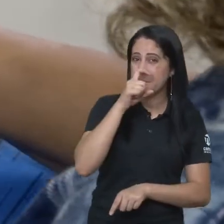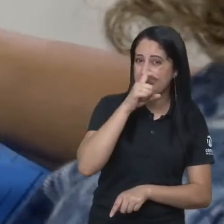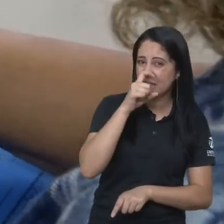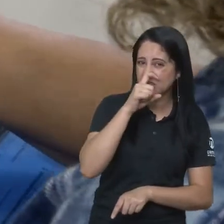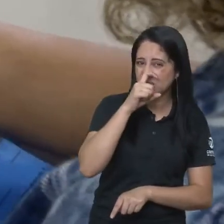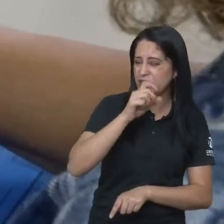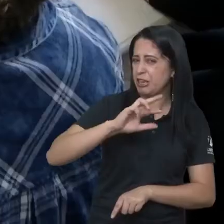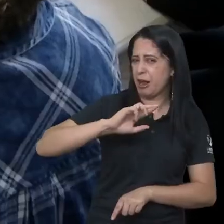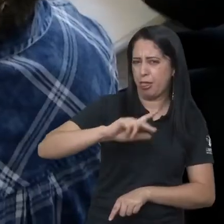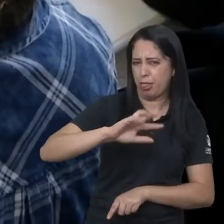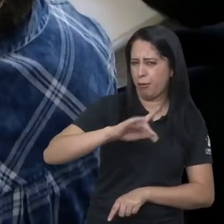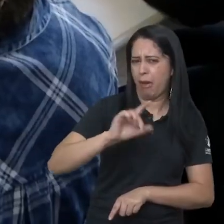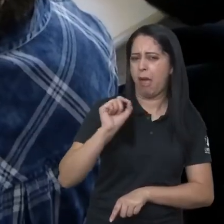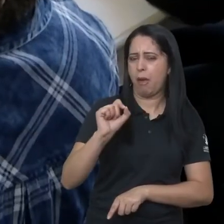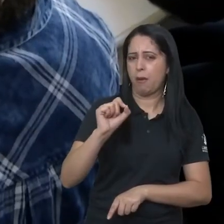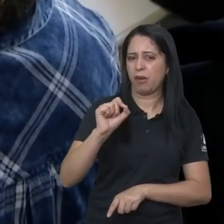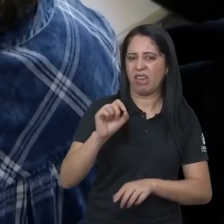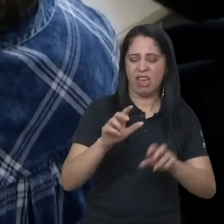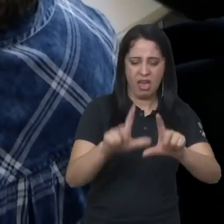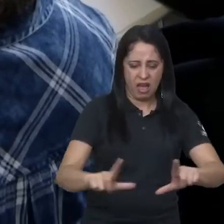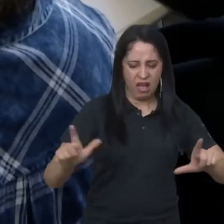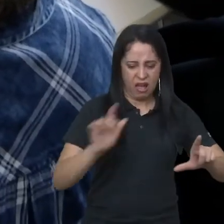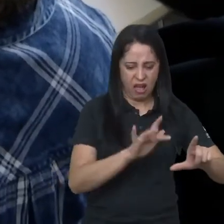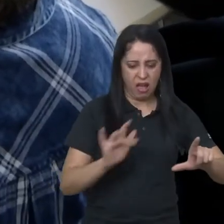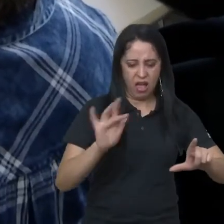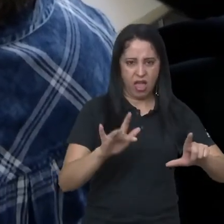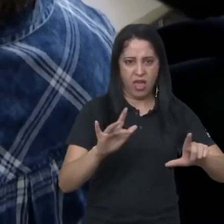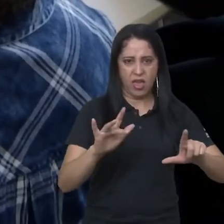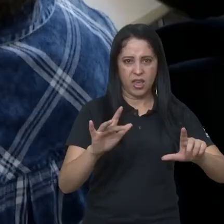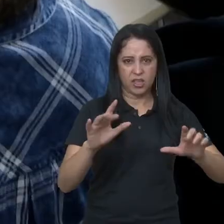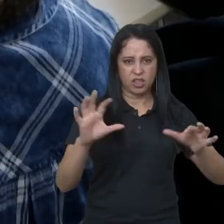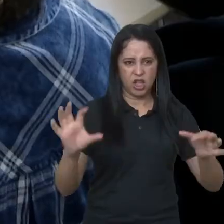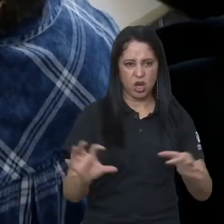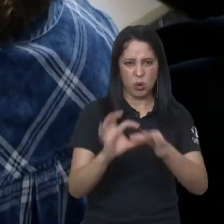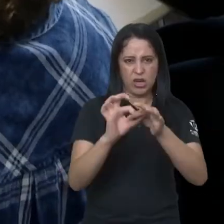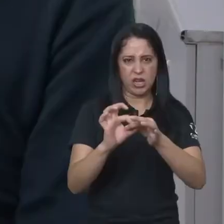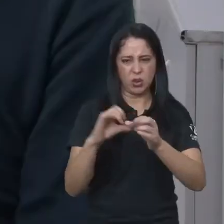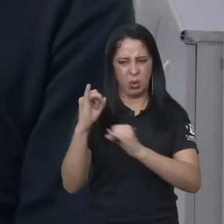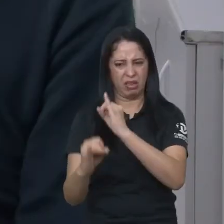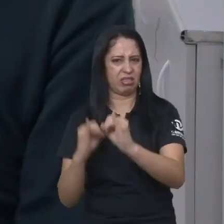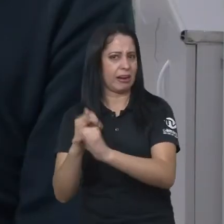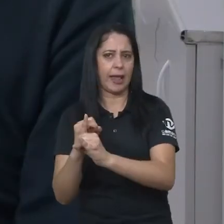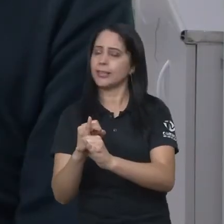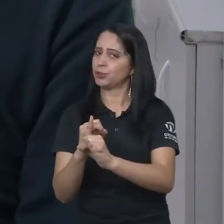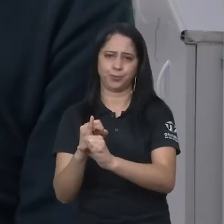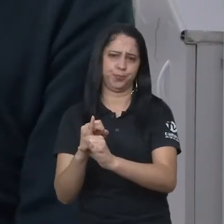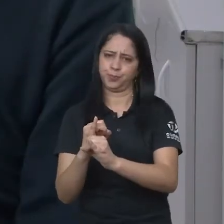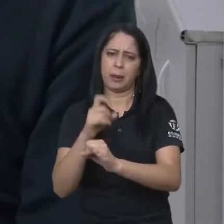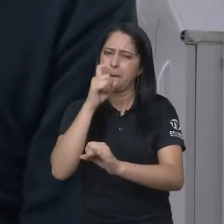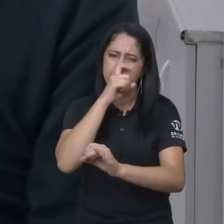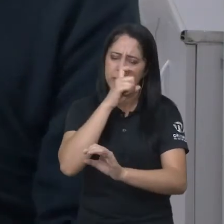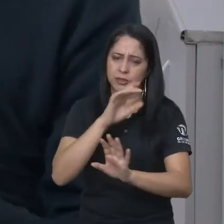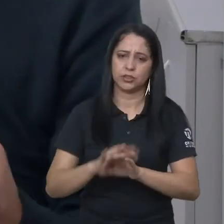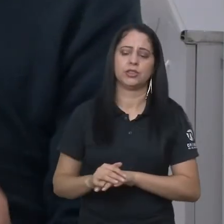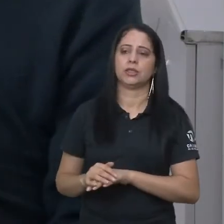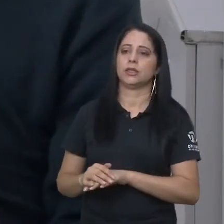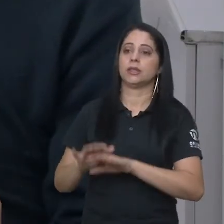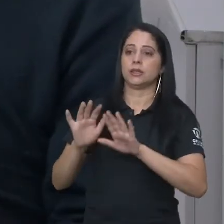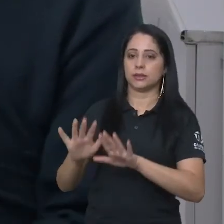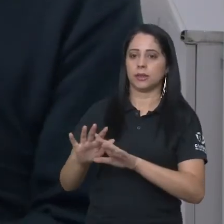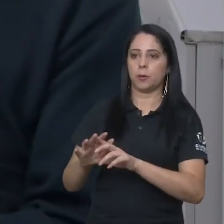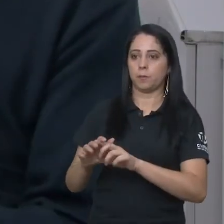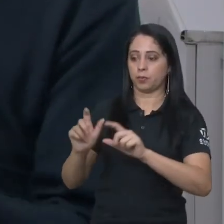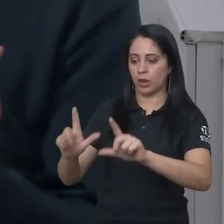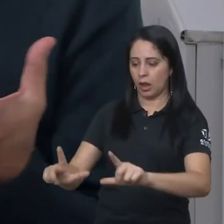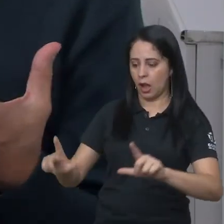sanado por Hernandes é de que as urnas possuem conexão com a internet. A urna eletrônica, ela foi fabricada,